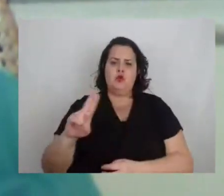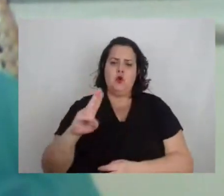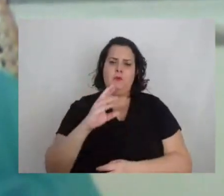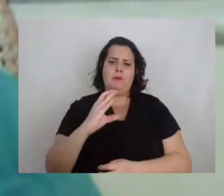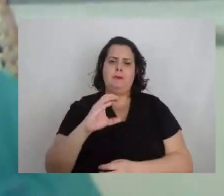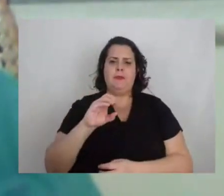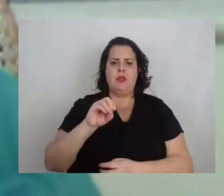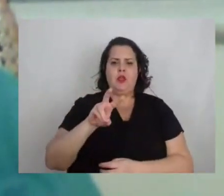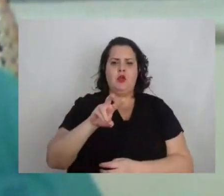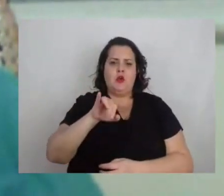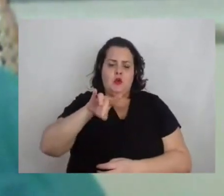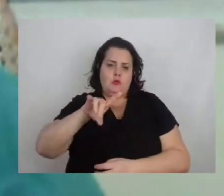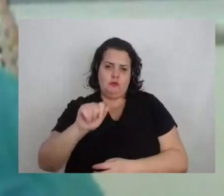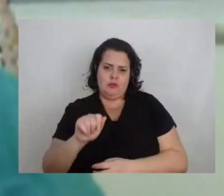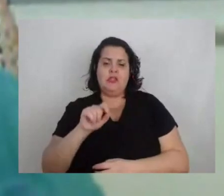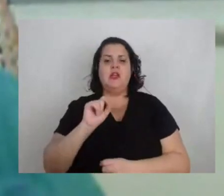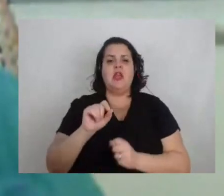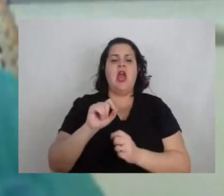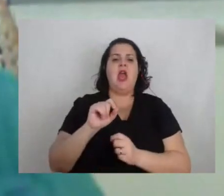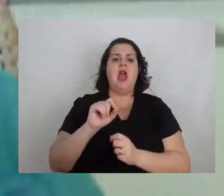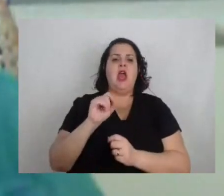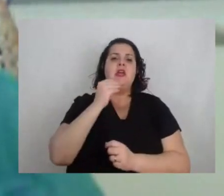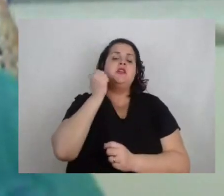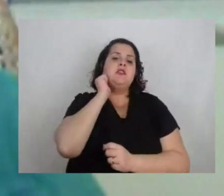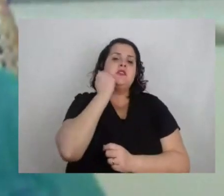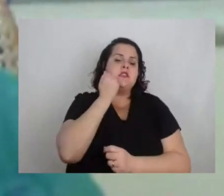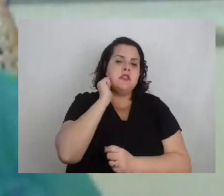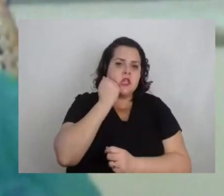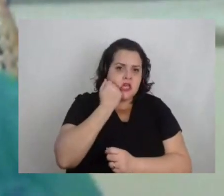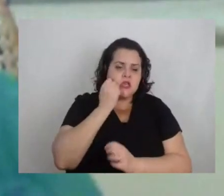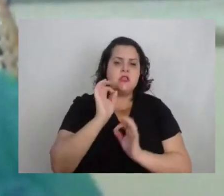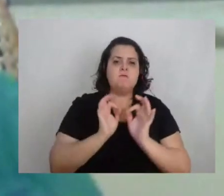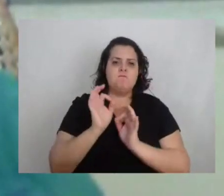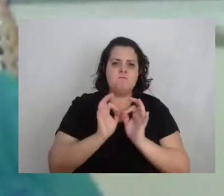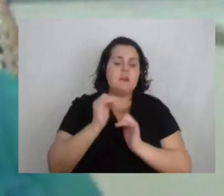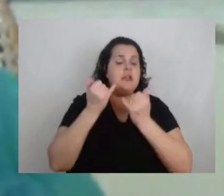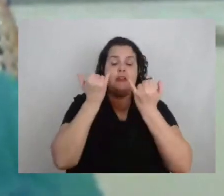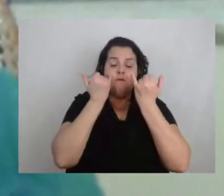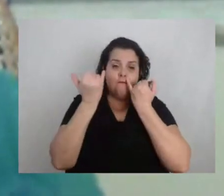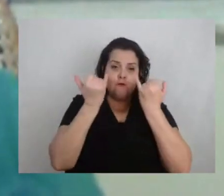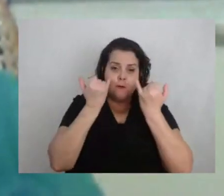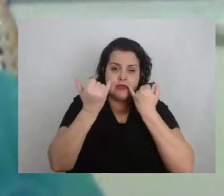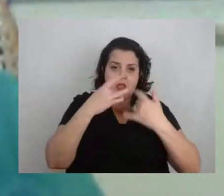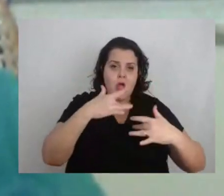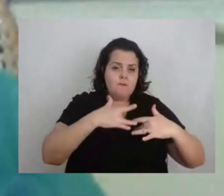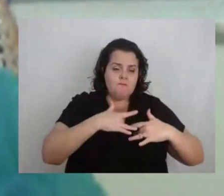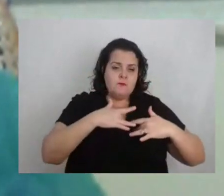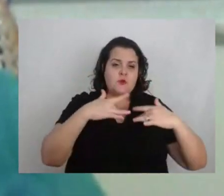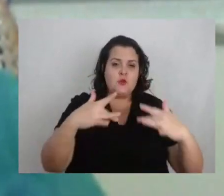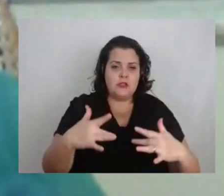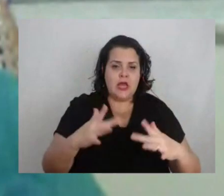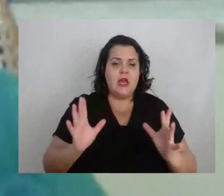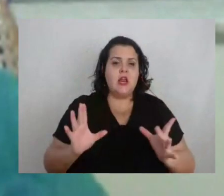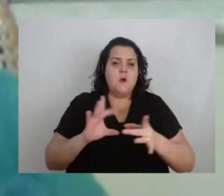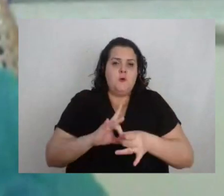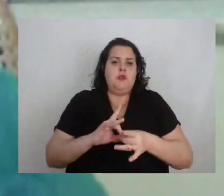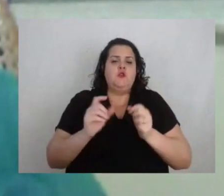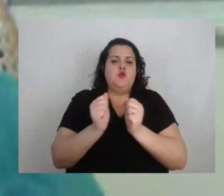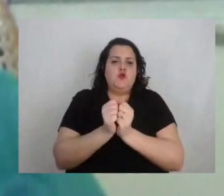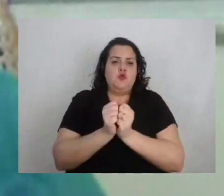e solidariedade, que articula esforços da Universidade Federal da Bahia com a Fiocruz, no